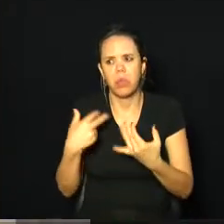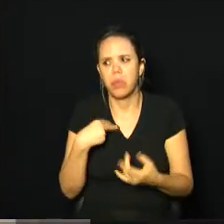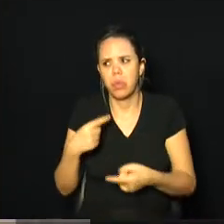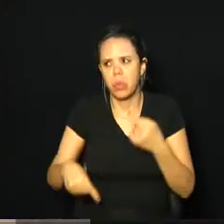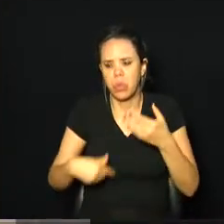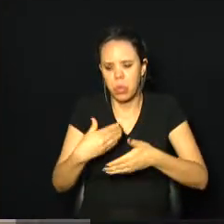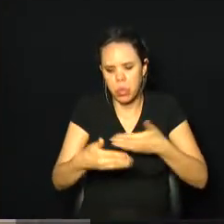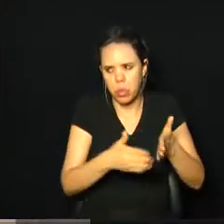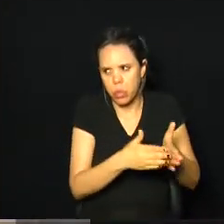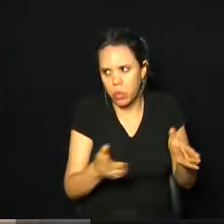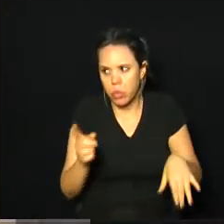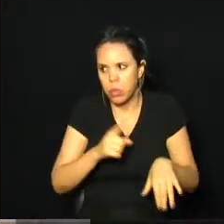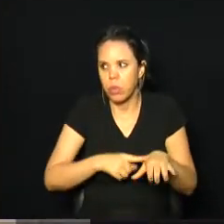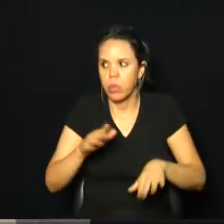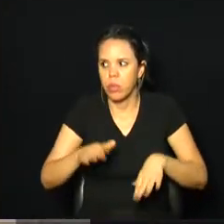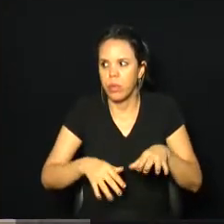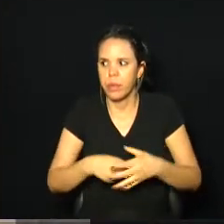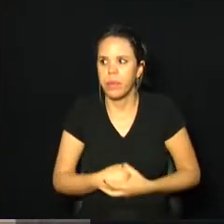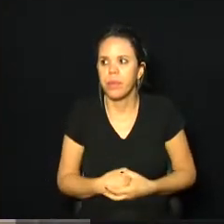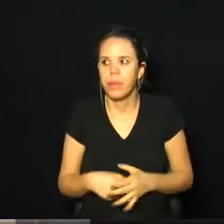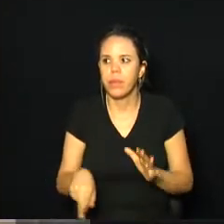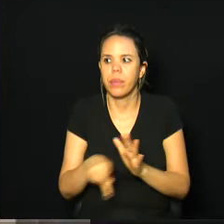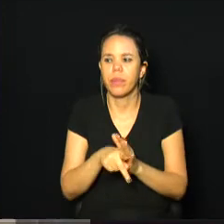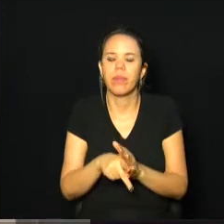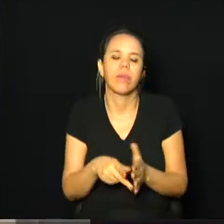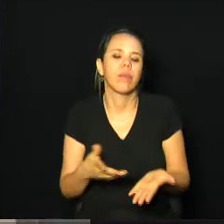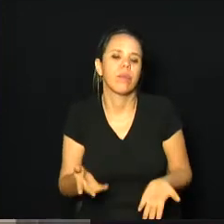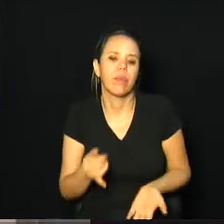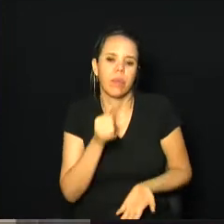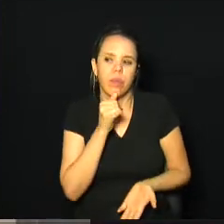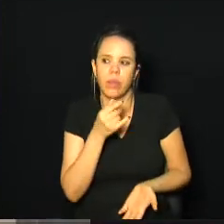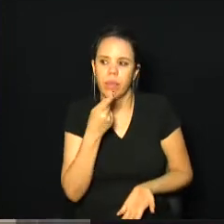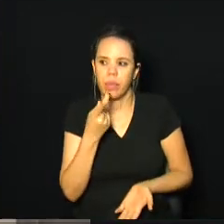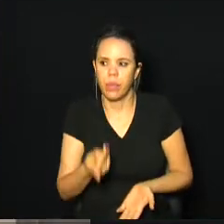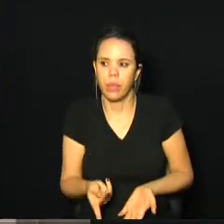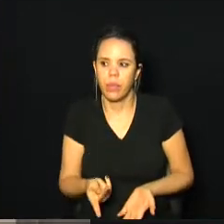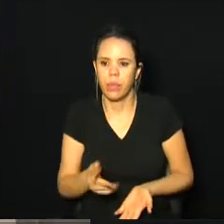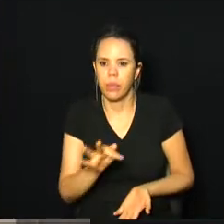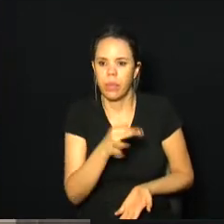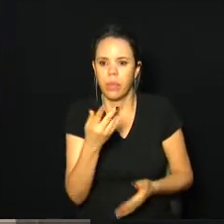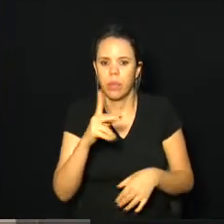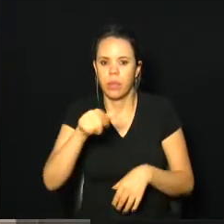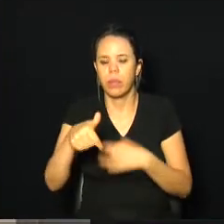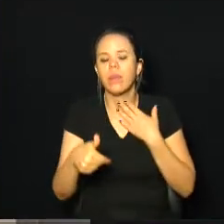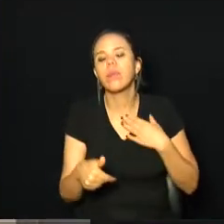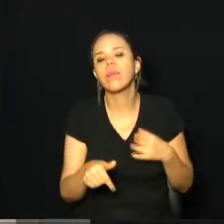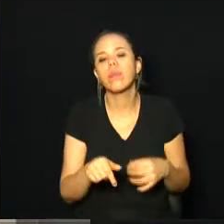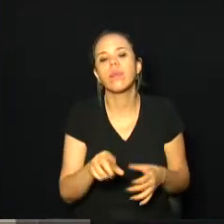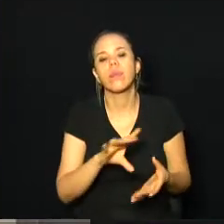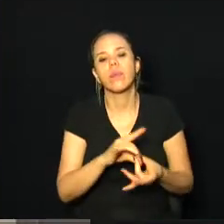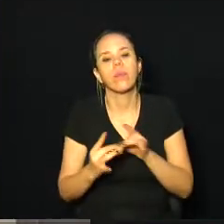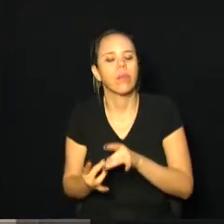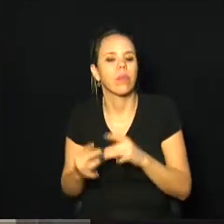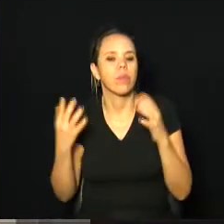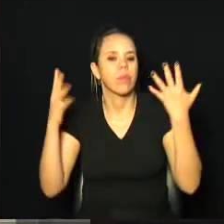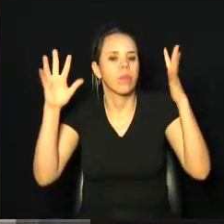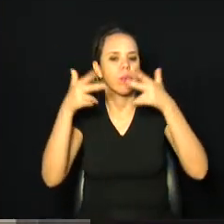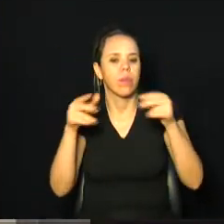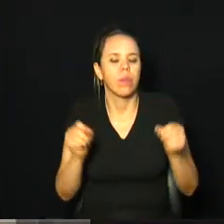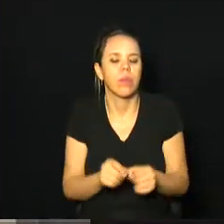ciclos que talvez o próprio relaxamento, por exemplo, vou pegar o relaxamento da França depois da Olimpíada,